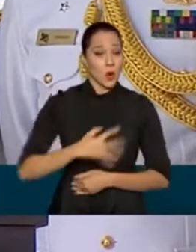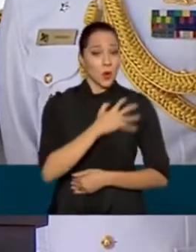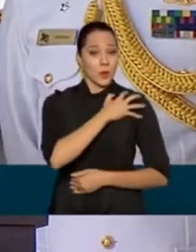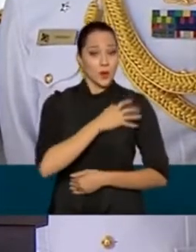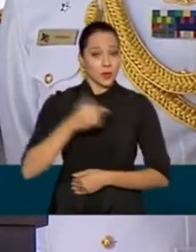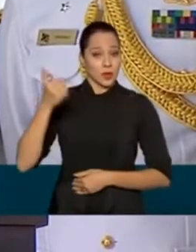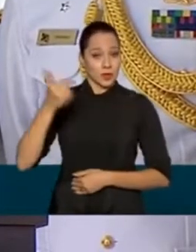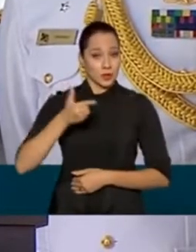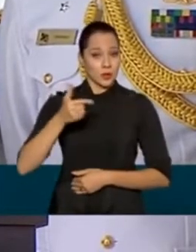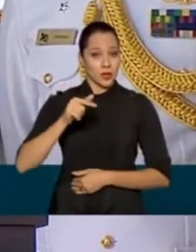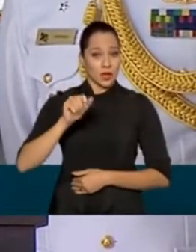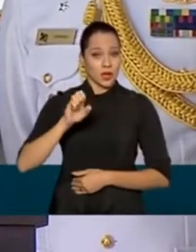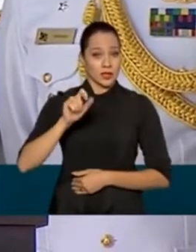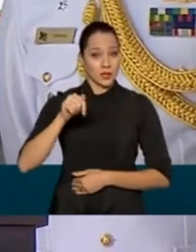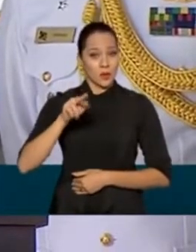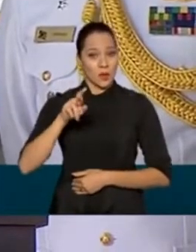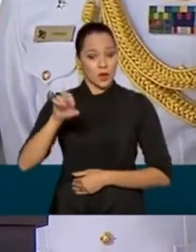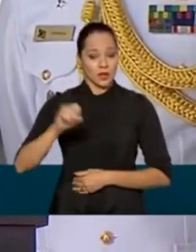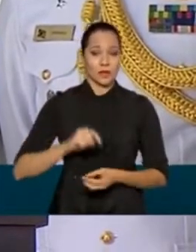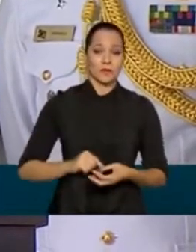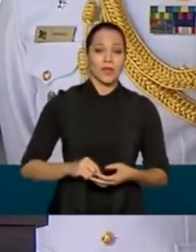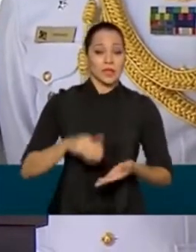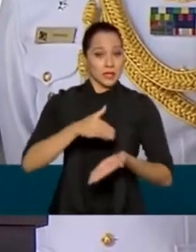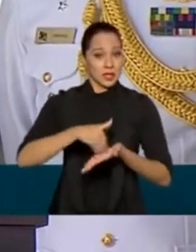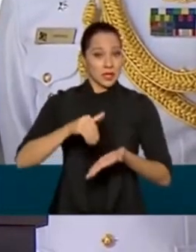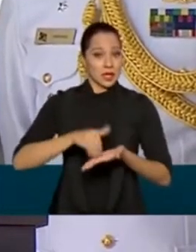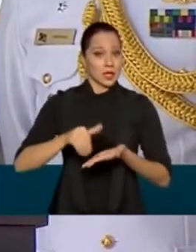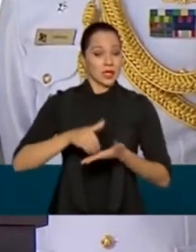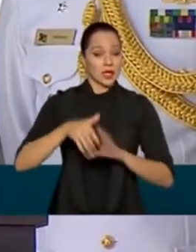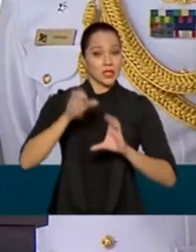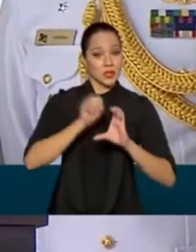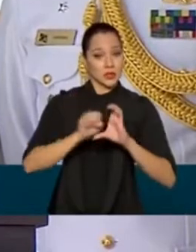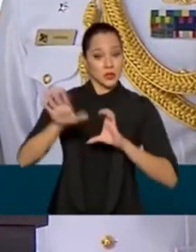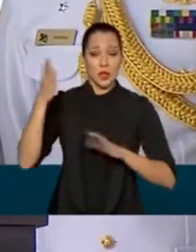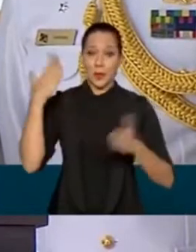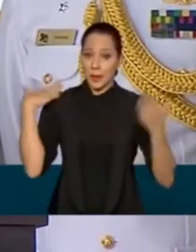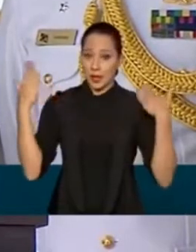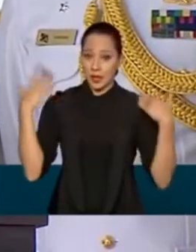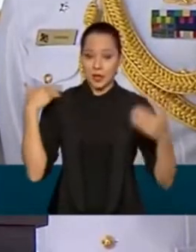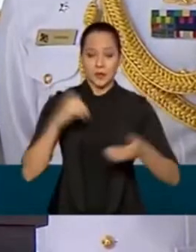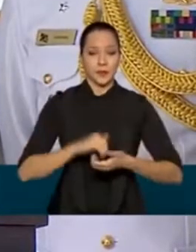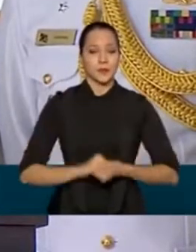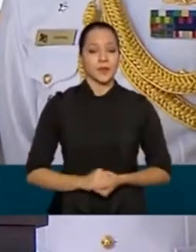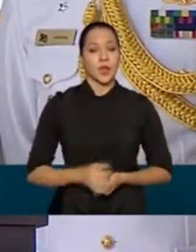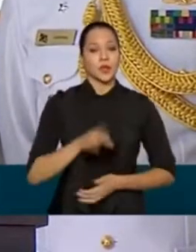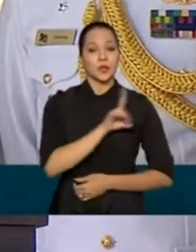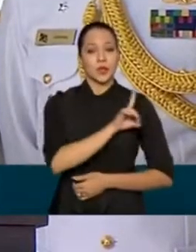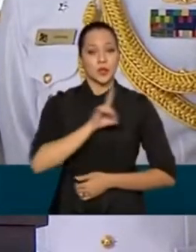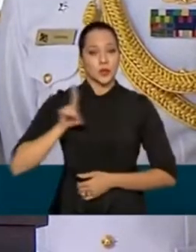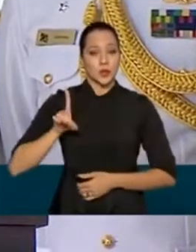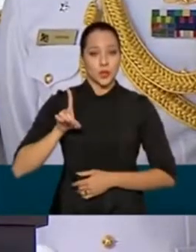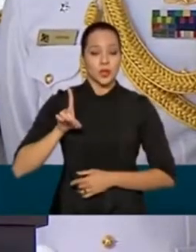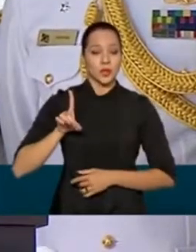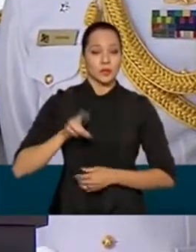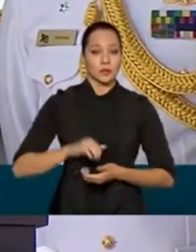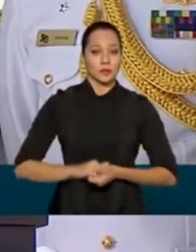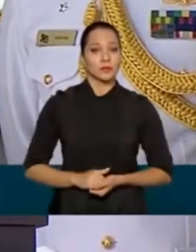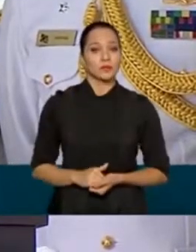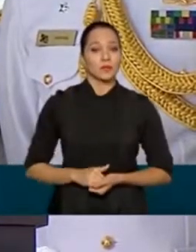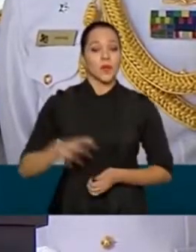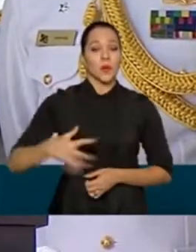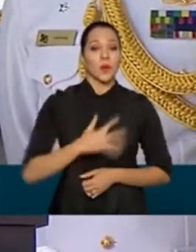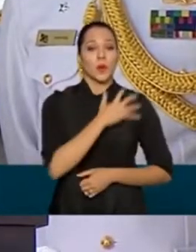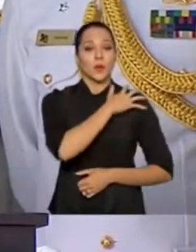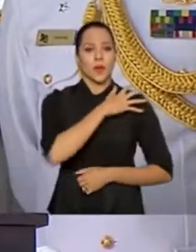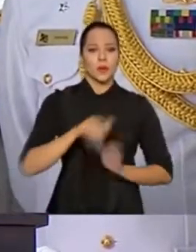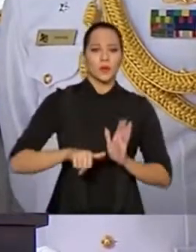Divisão da Esquadra, Secretaria de Ciência, Tecnologia e Inovação da Marinha, Diretoria de Portos e Costas, comando do